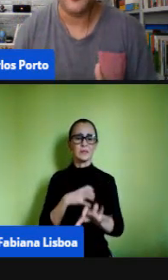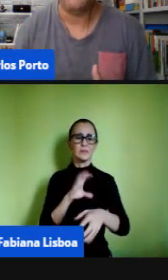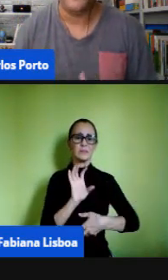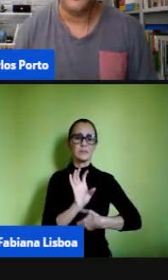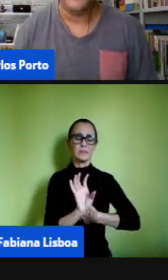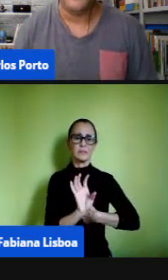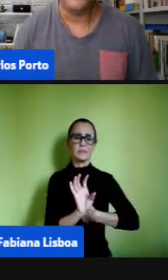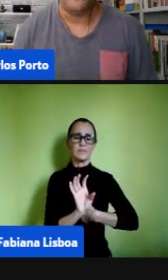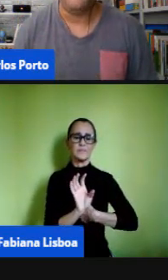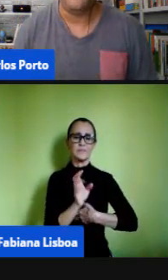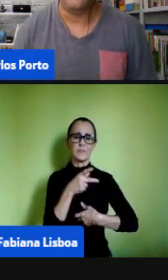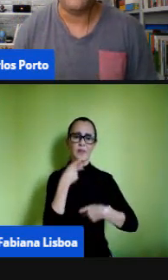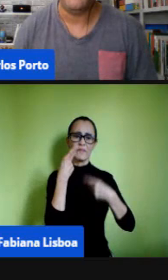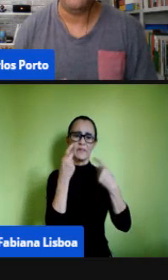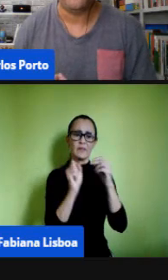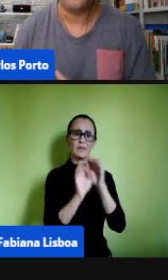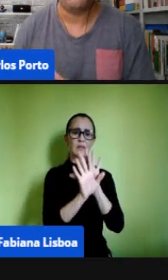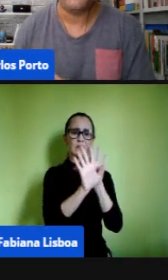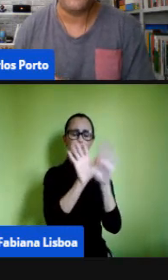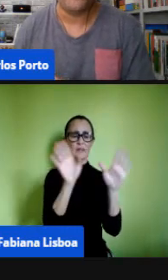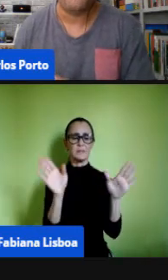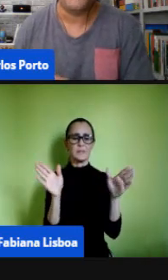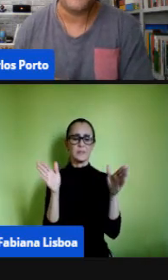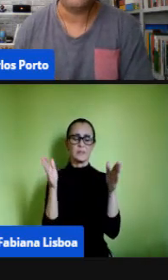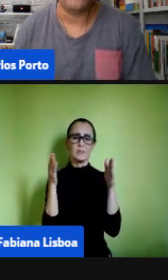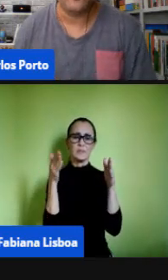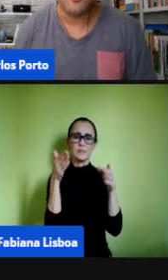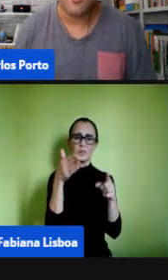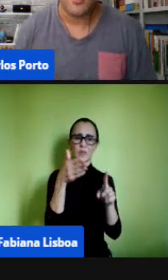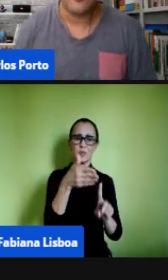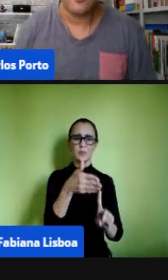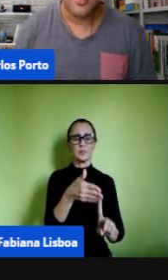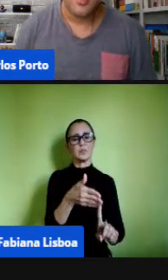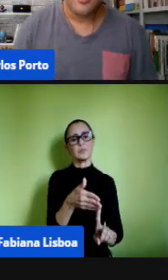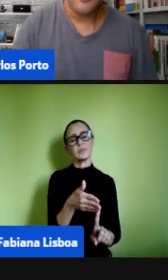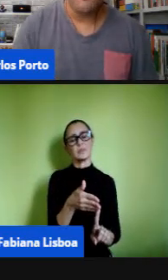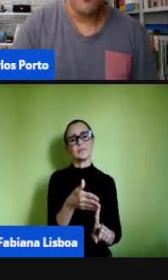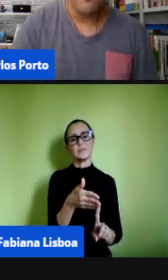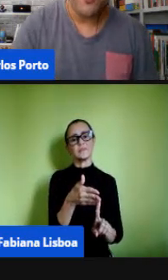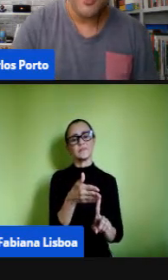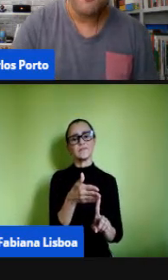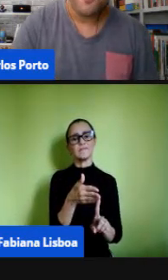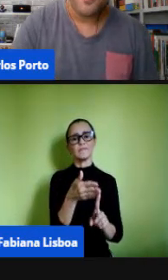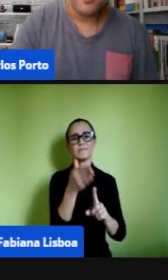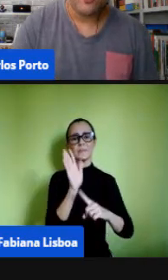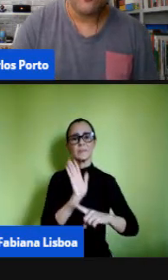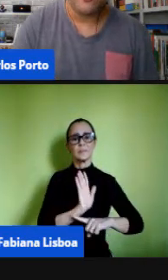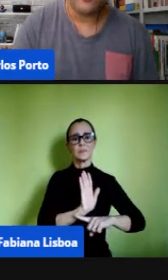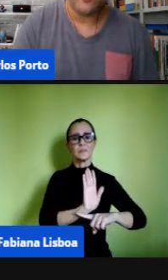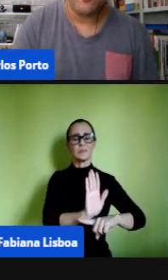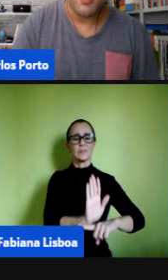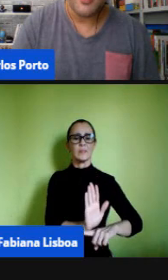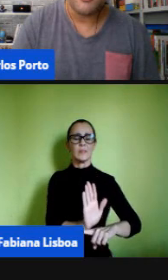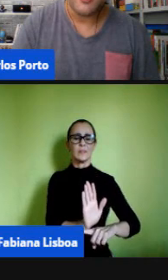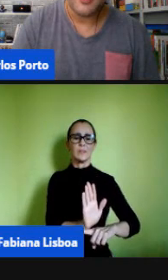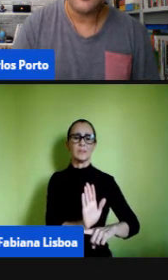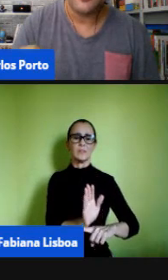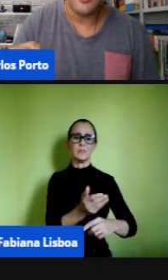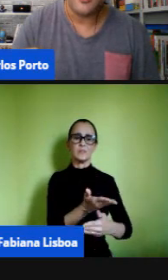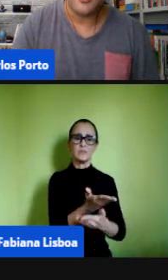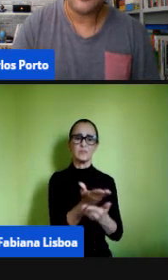claramente, né? E objetivamente cooperar com os demais. E, por fim, nós vamos